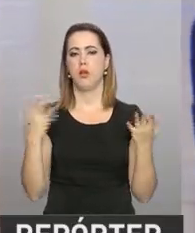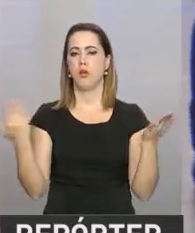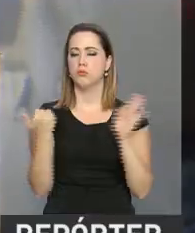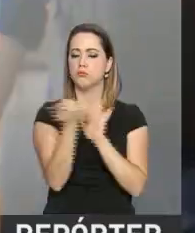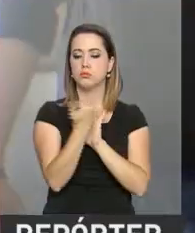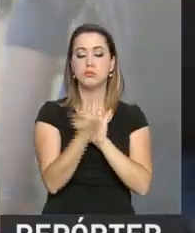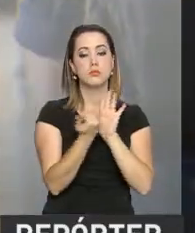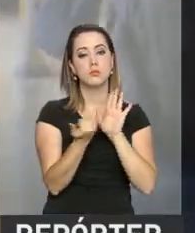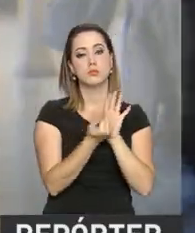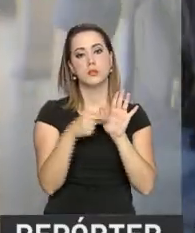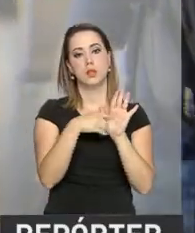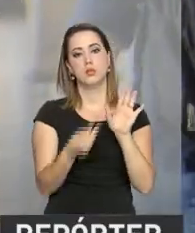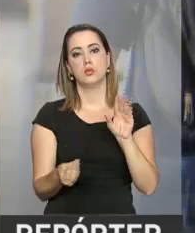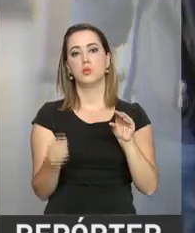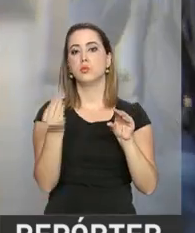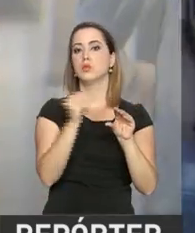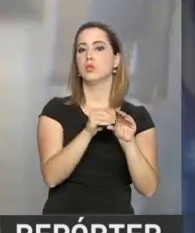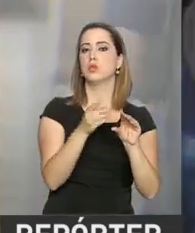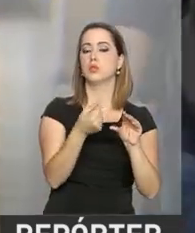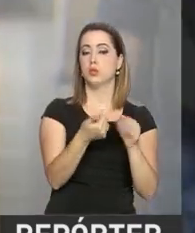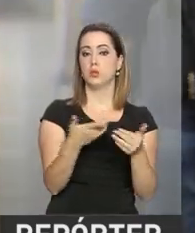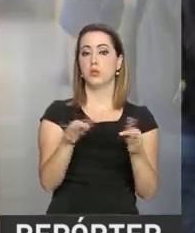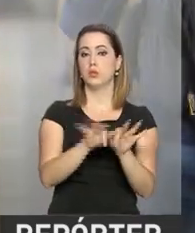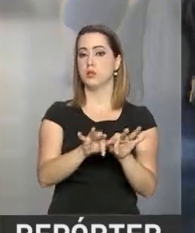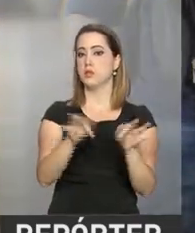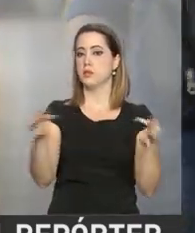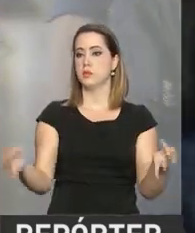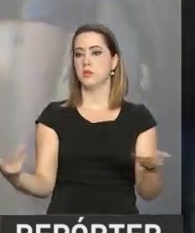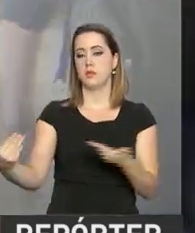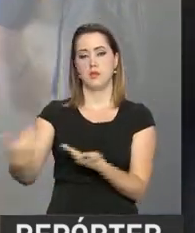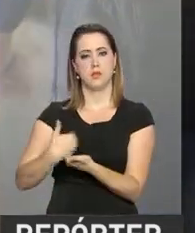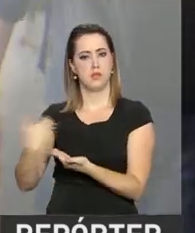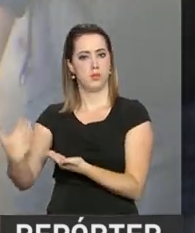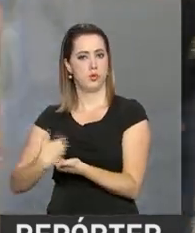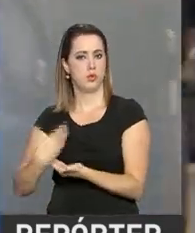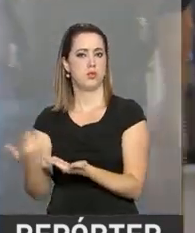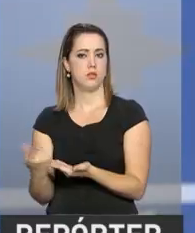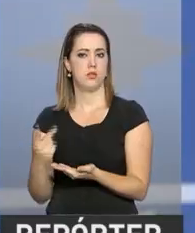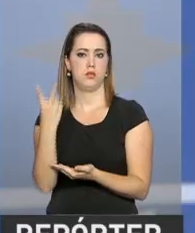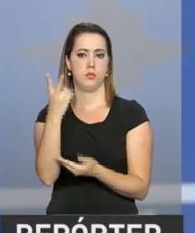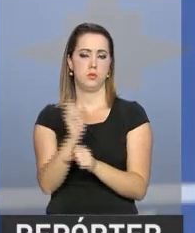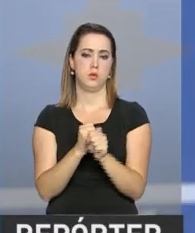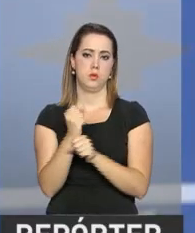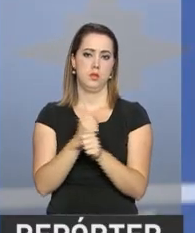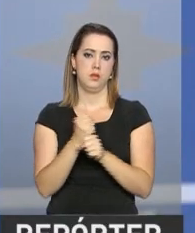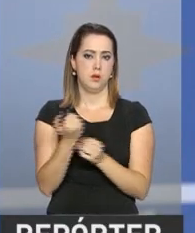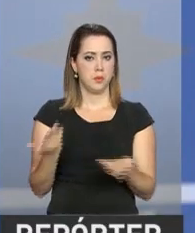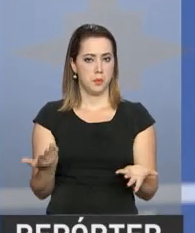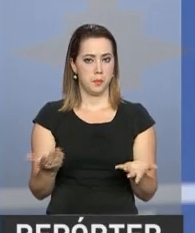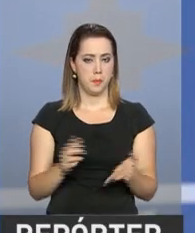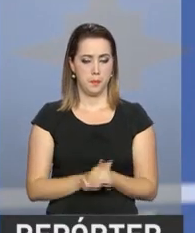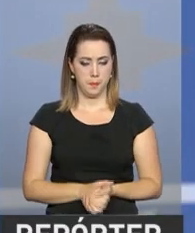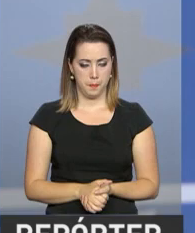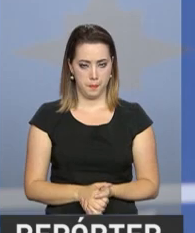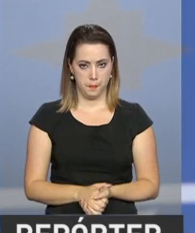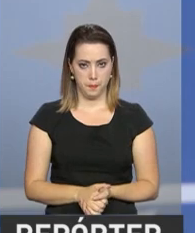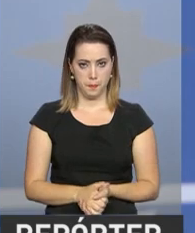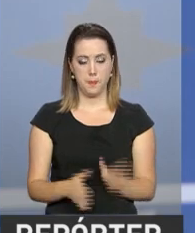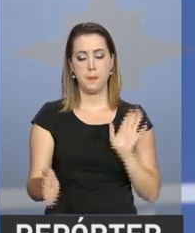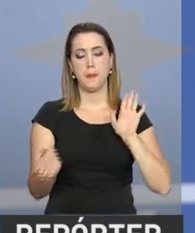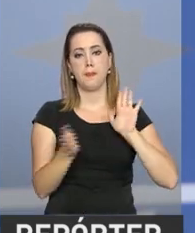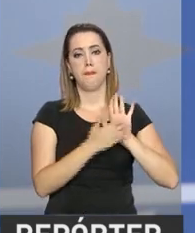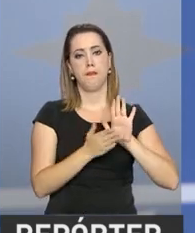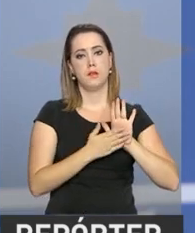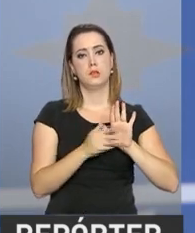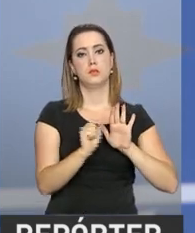medidas que inclui a prorrogação da isenção de visto por mais dois anos a proposta do ministério de turismo da embratur